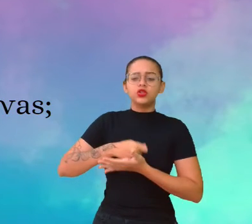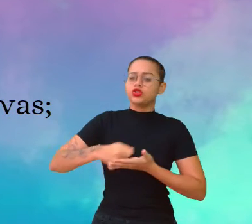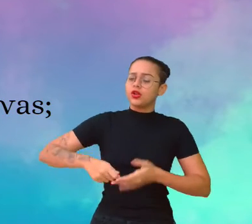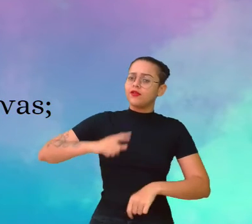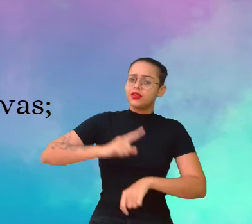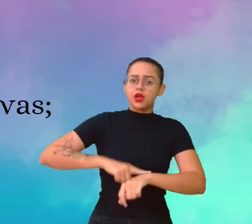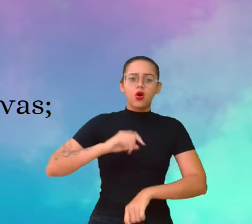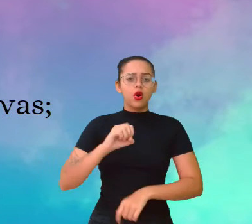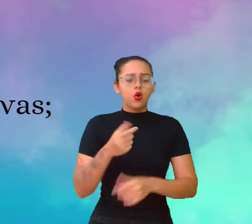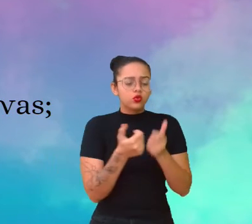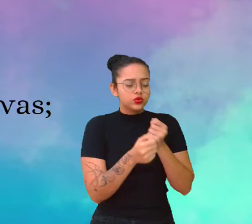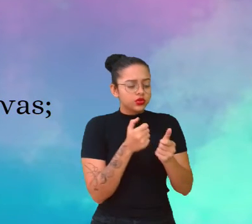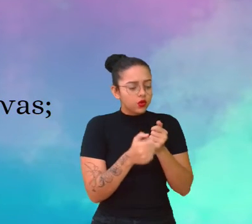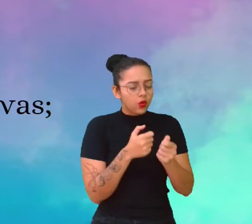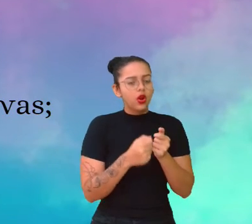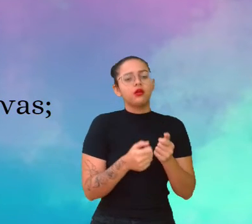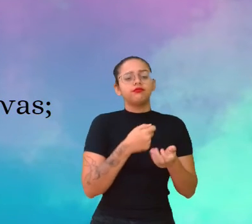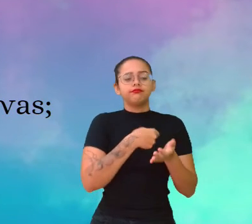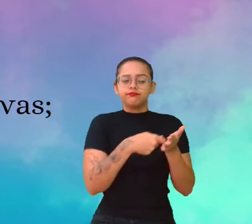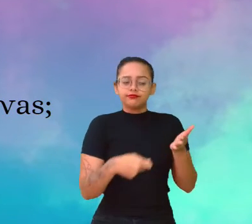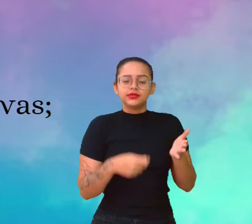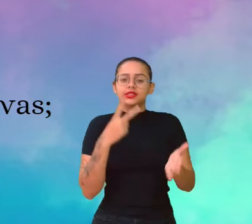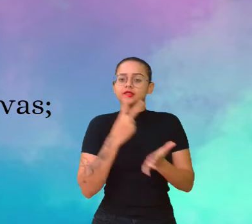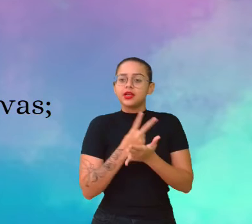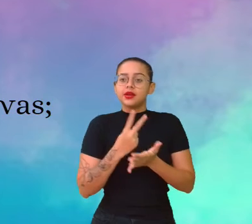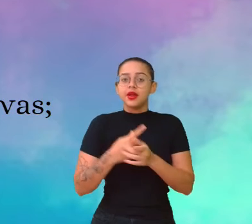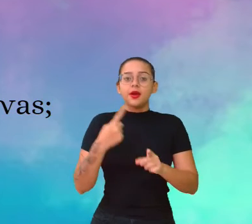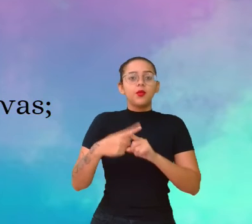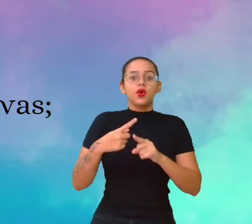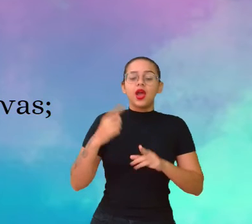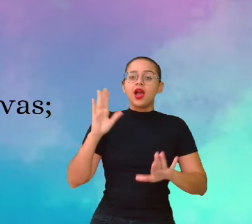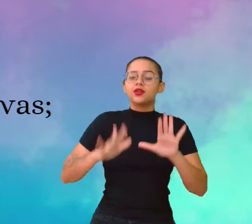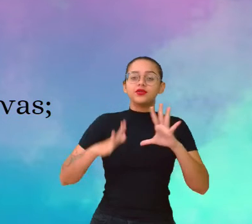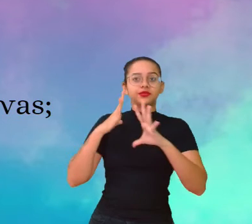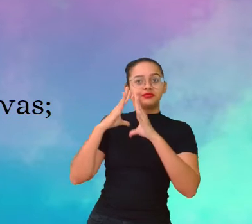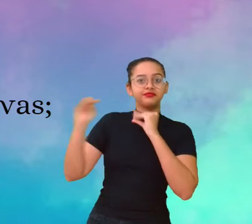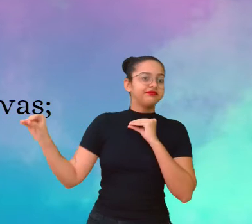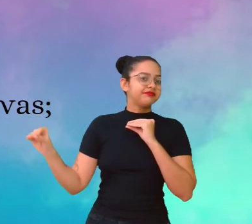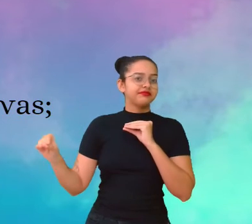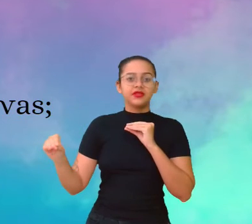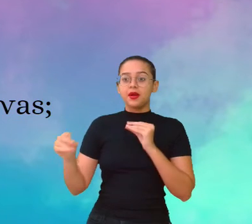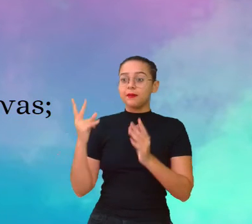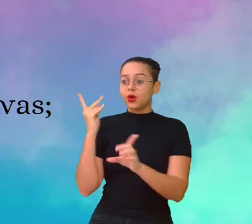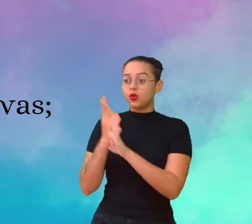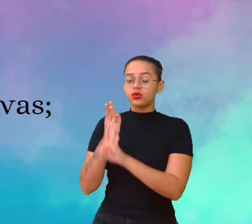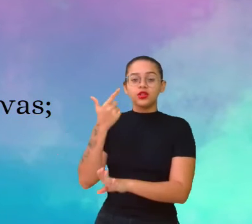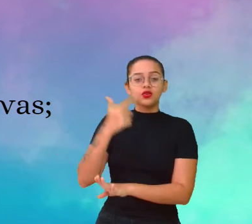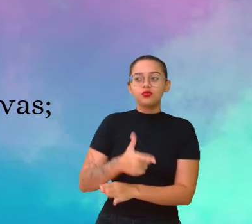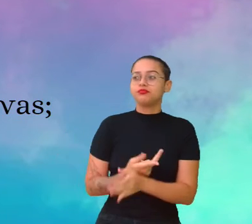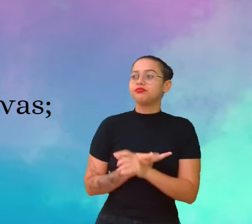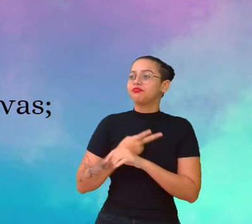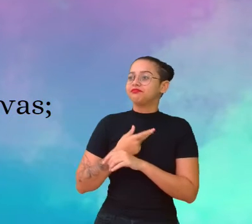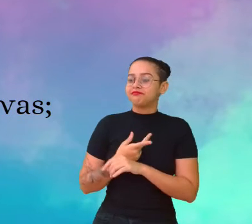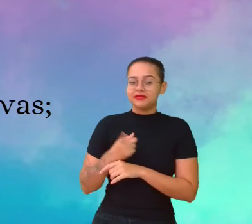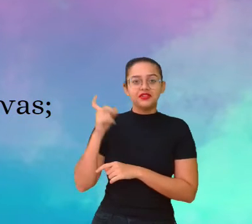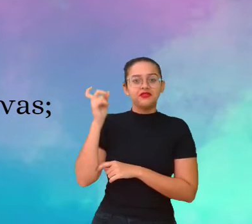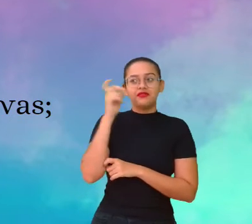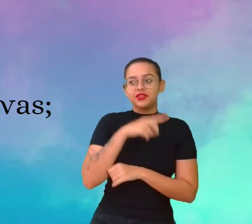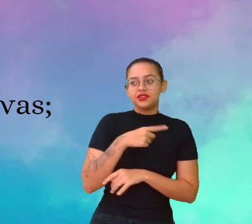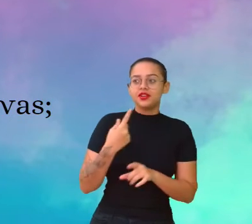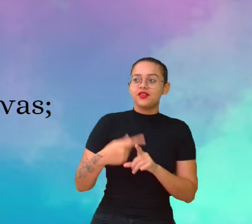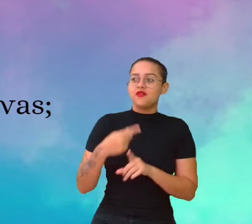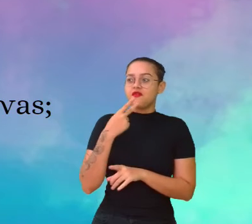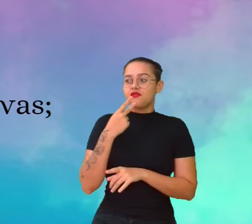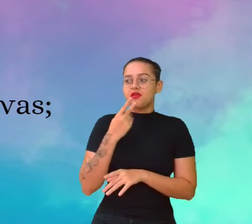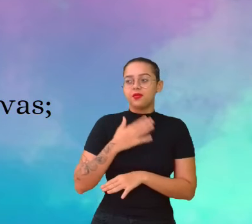no celular, anota as tuas ideias, porque às vezes elas fogem e para achar de novo dá trabalho, viu? Eu digo por mim, porque às